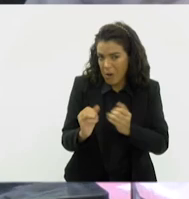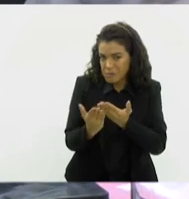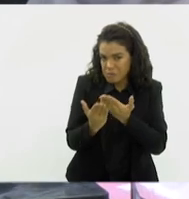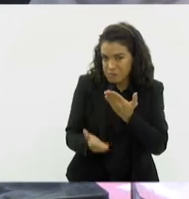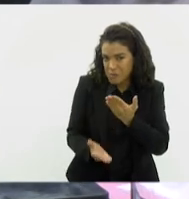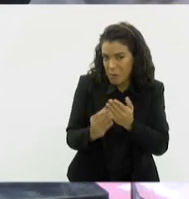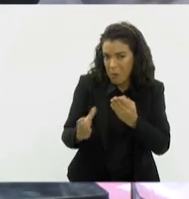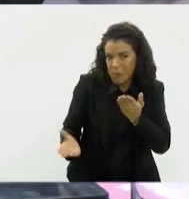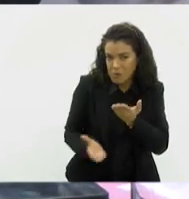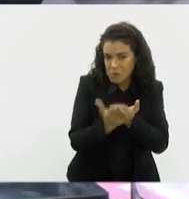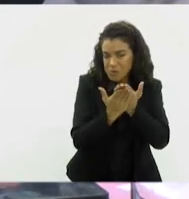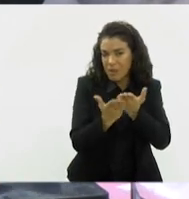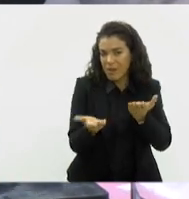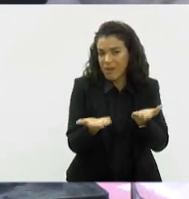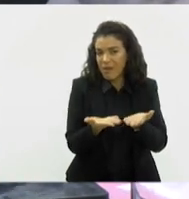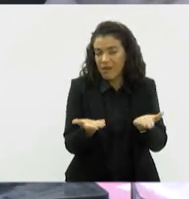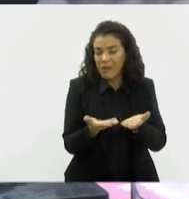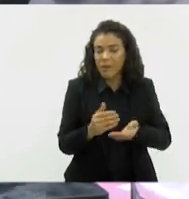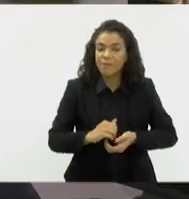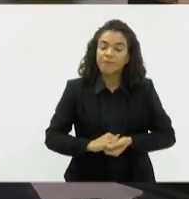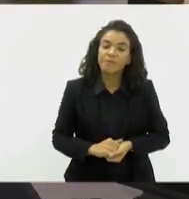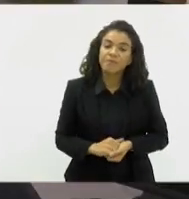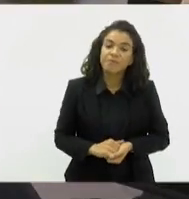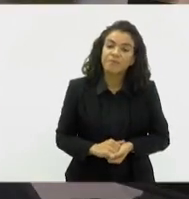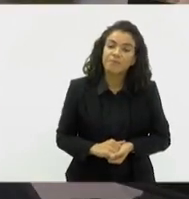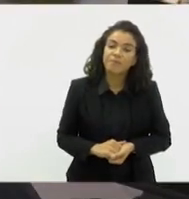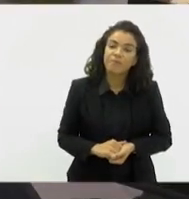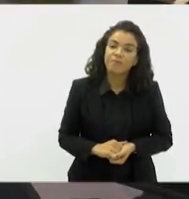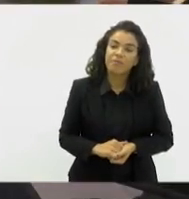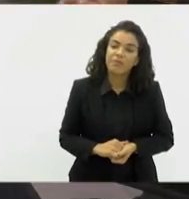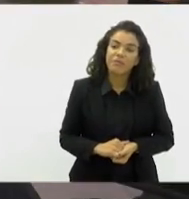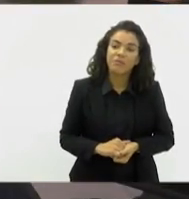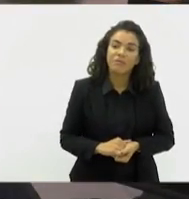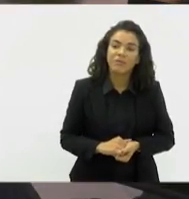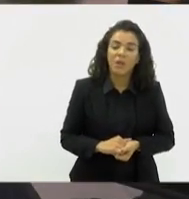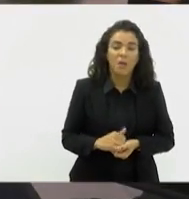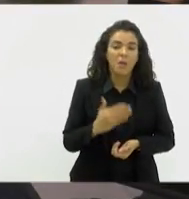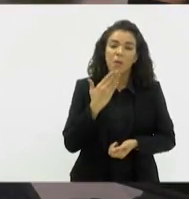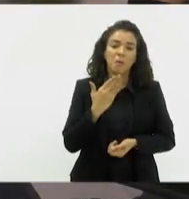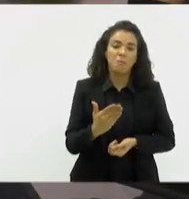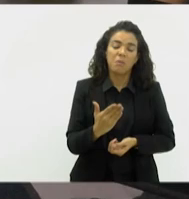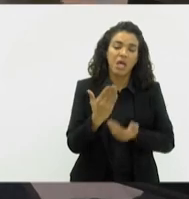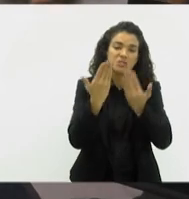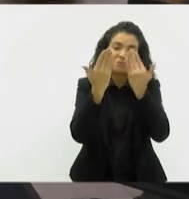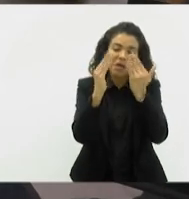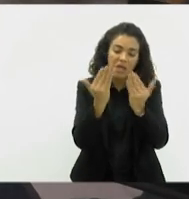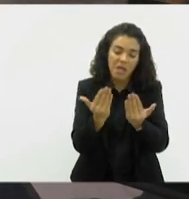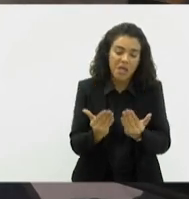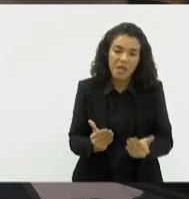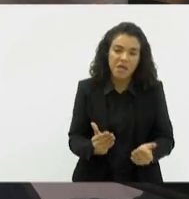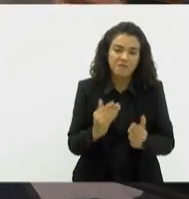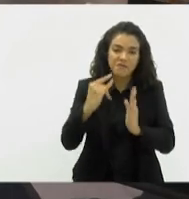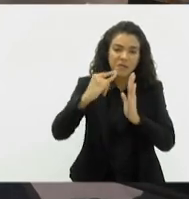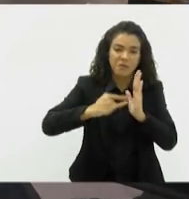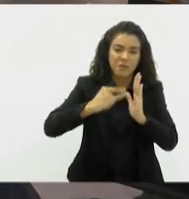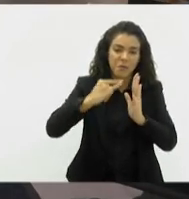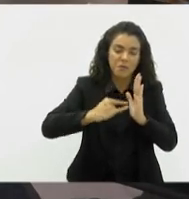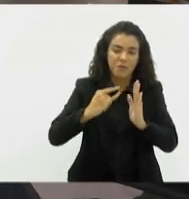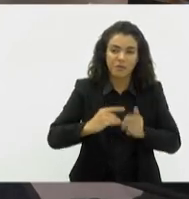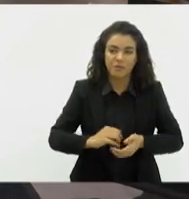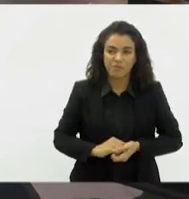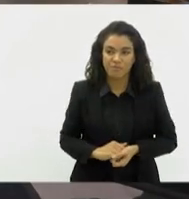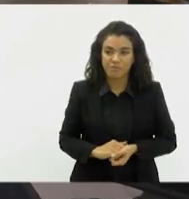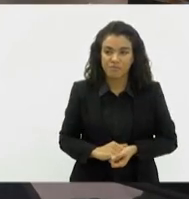sessão, vocês juntem o que queiram. Peço ao deputado, se for possível, peço me permitir vista. A palavra. Eu peço vista. junto de um documento que permite achar a palavra necessário. Aqui, isso